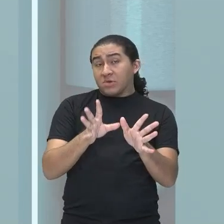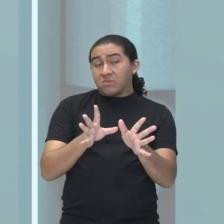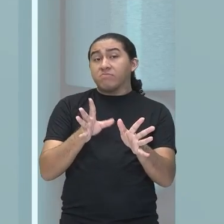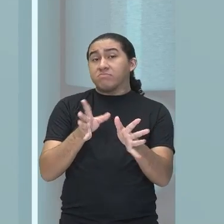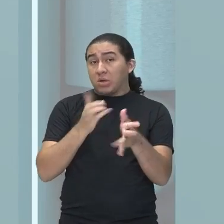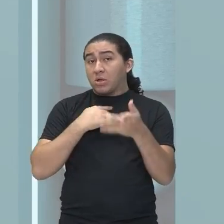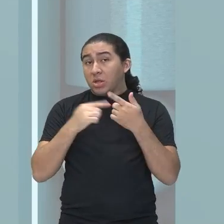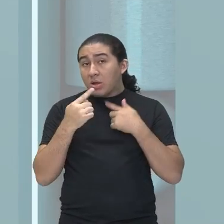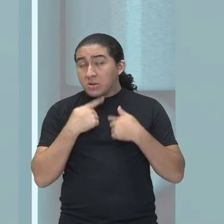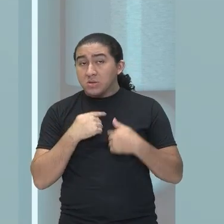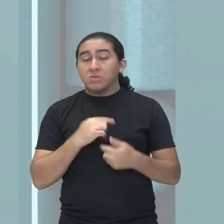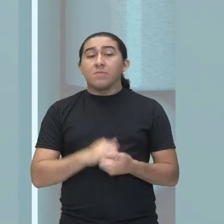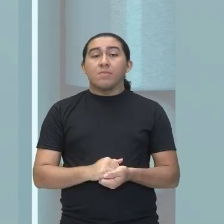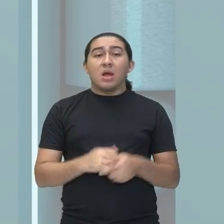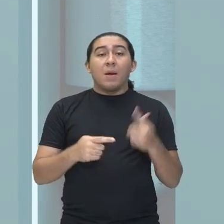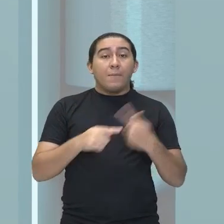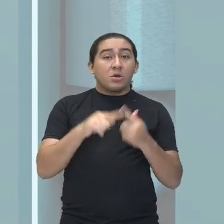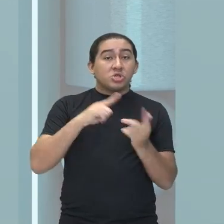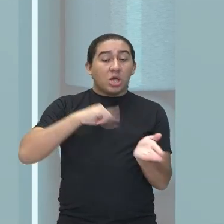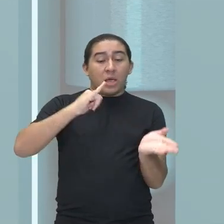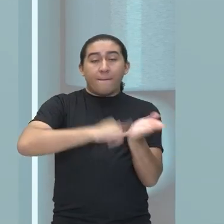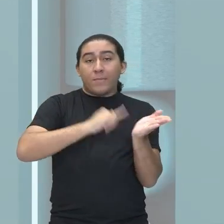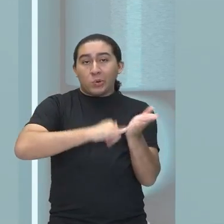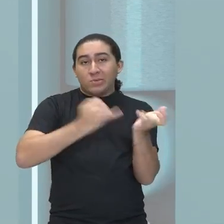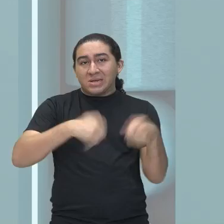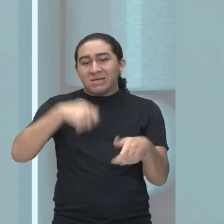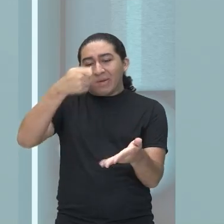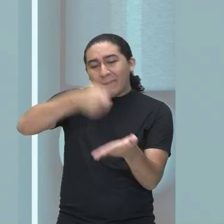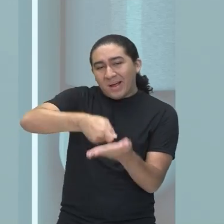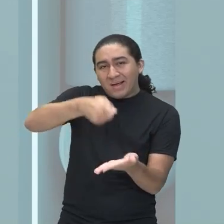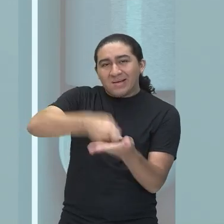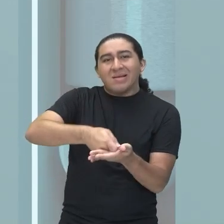causa desses pesados impostos que eram